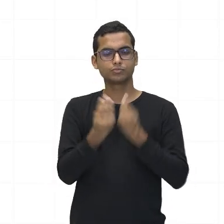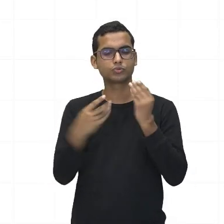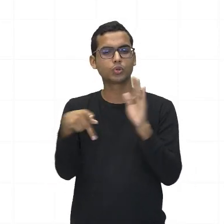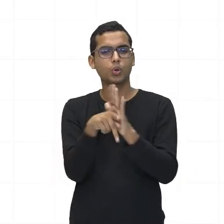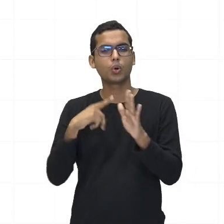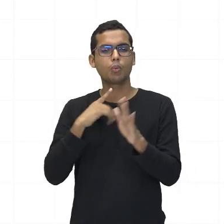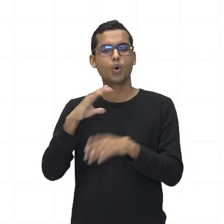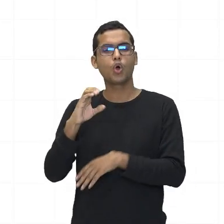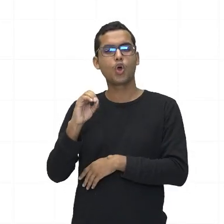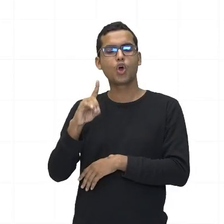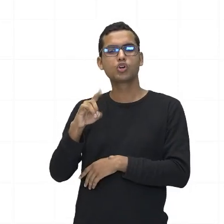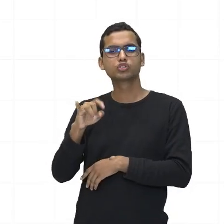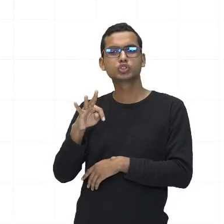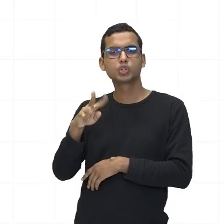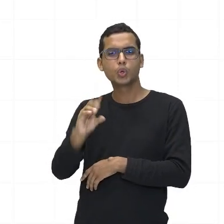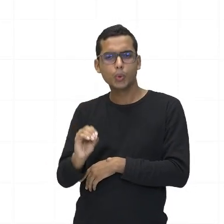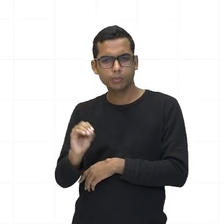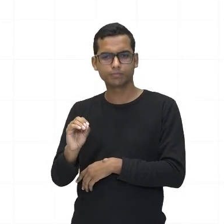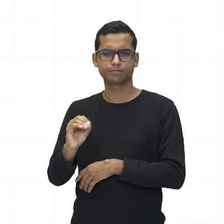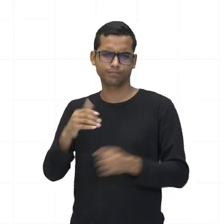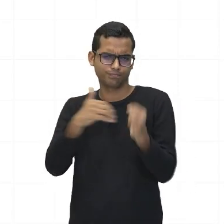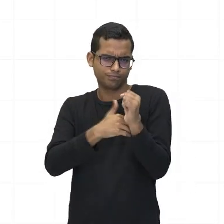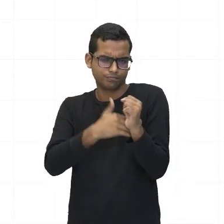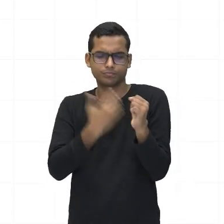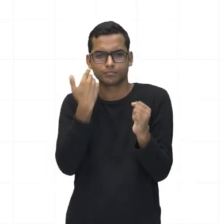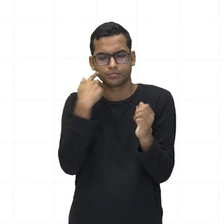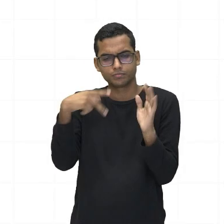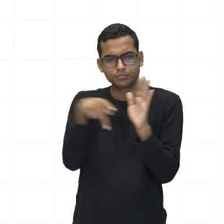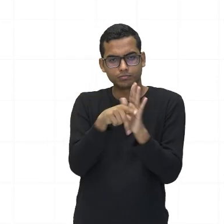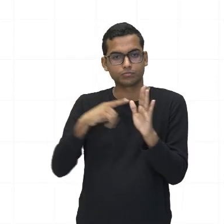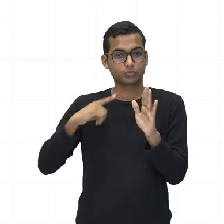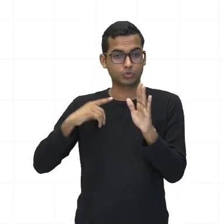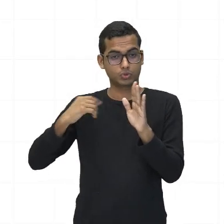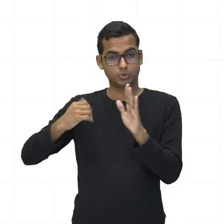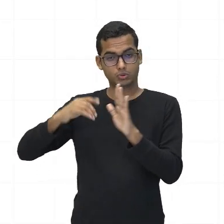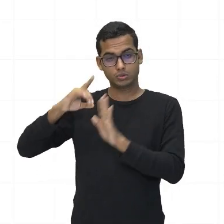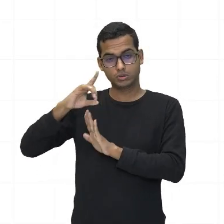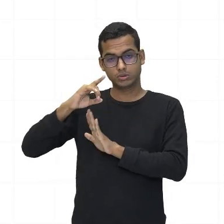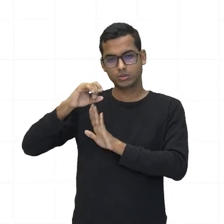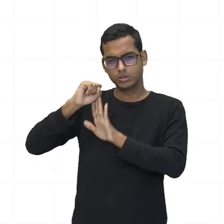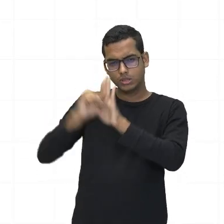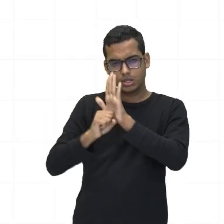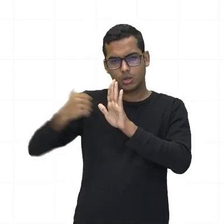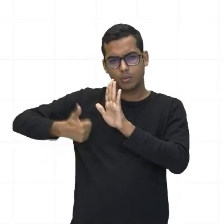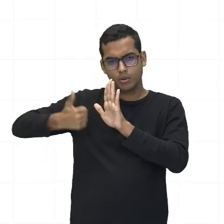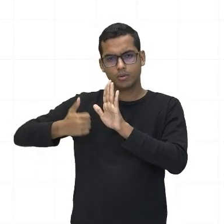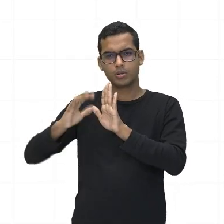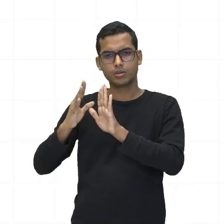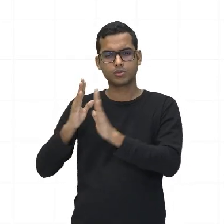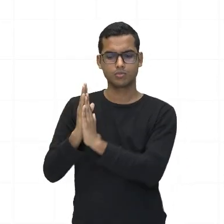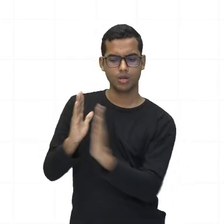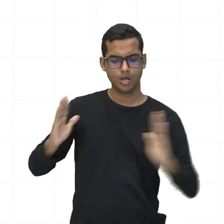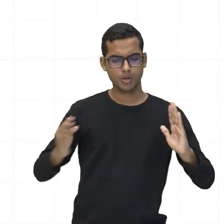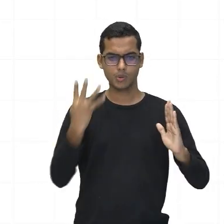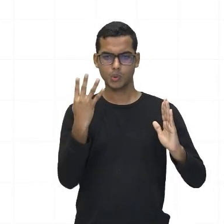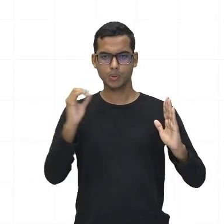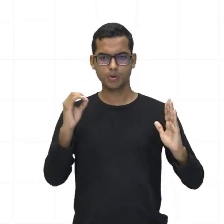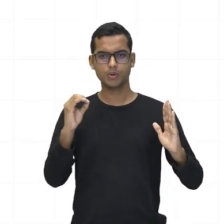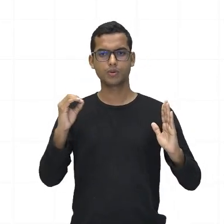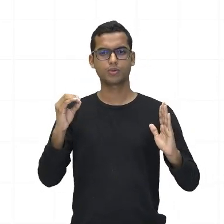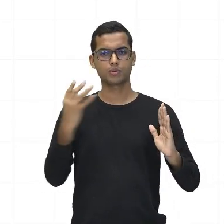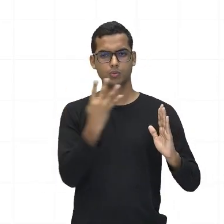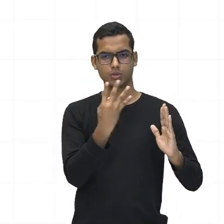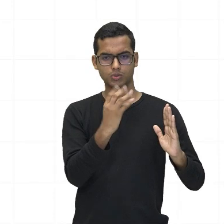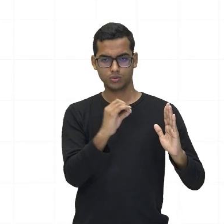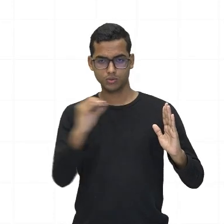de código entre os cristãos dos primeiros séculos, durante os quase 400 anos de perseguição do Império Romano